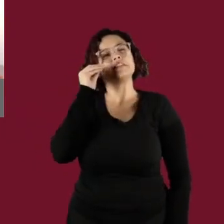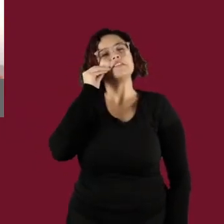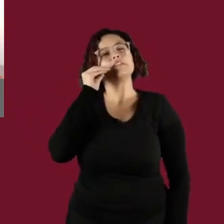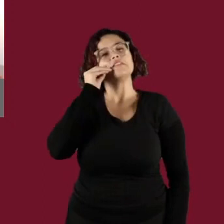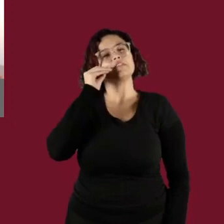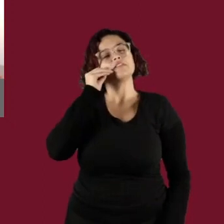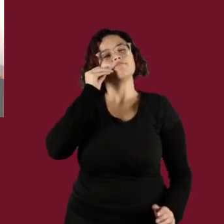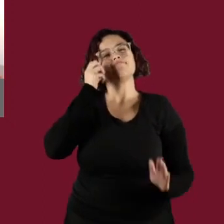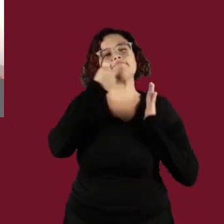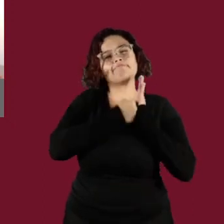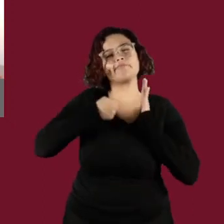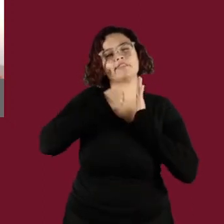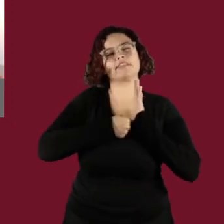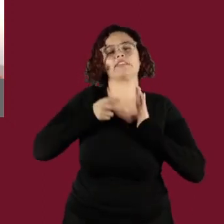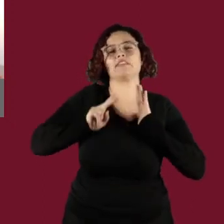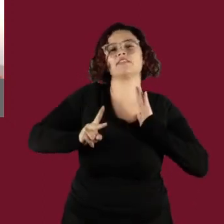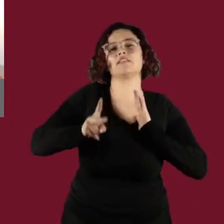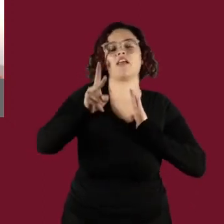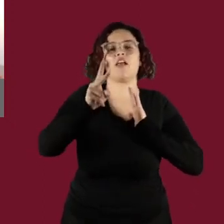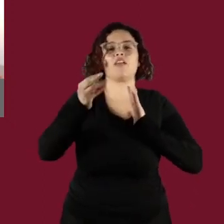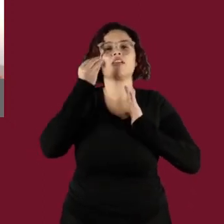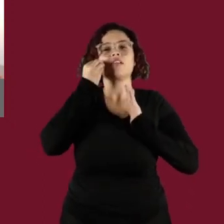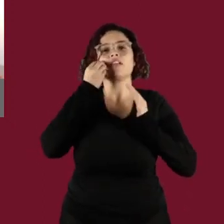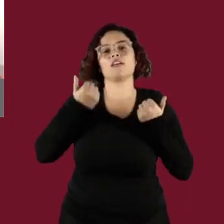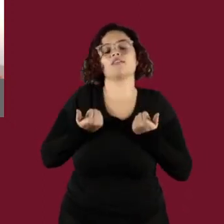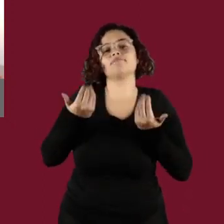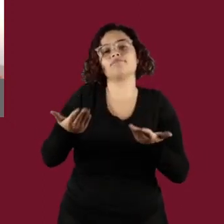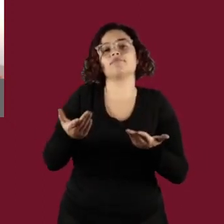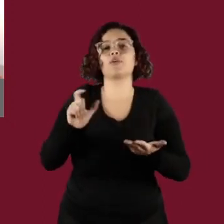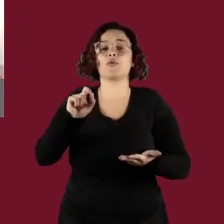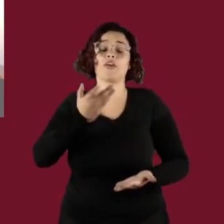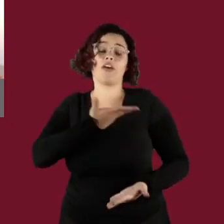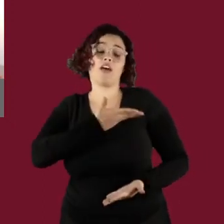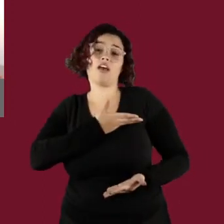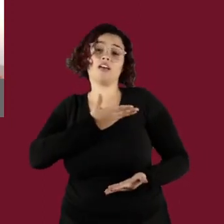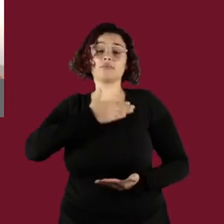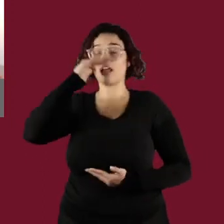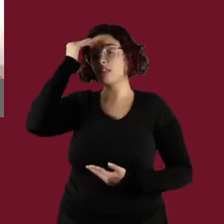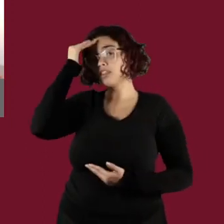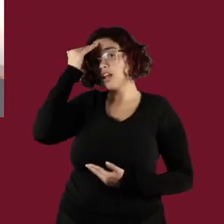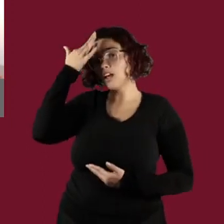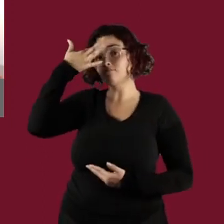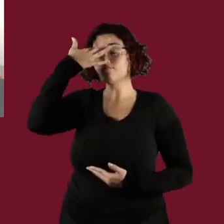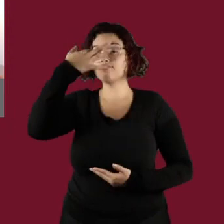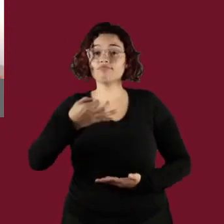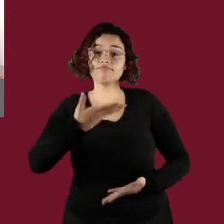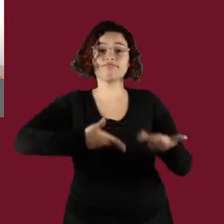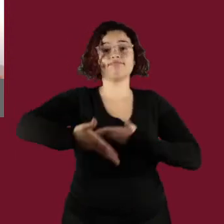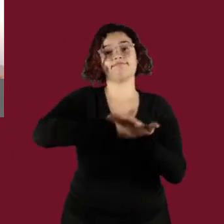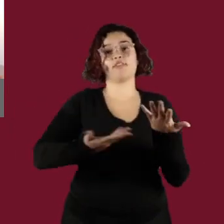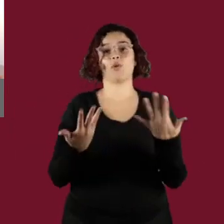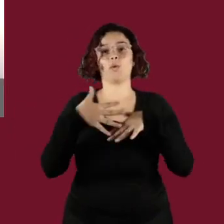a gente não se cansa, de promover a amizade, o entendimento entre os povos, de promover essa inclusão.